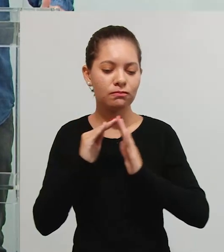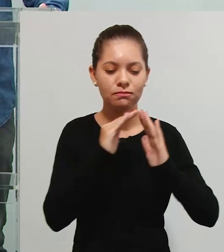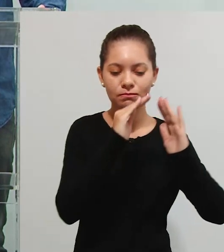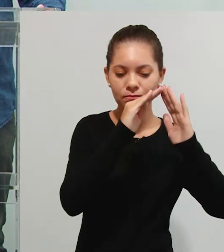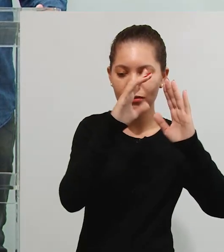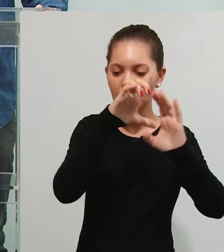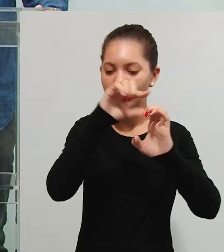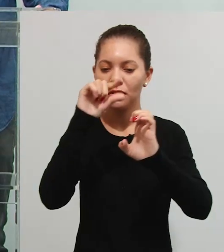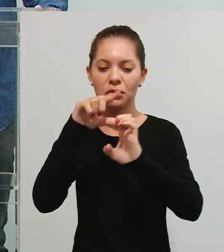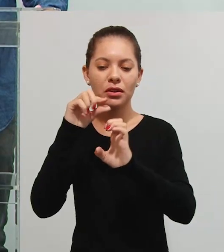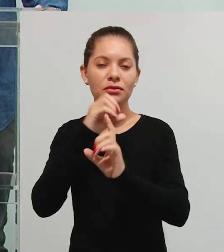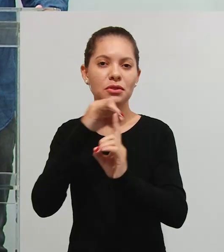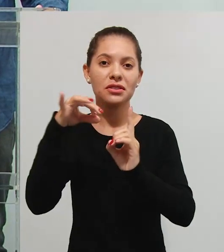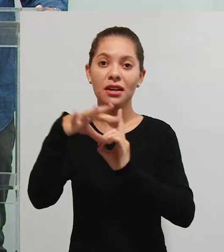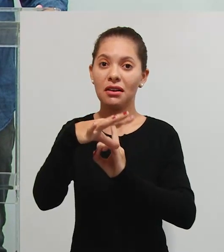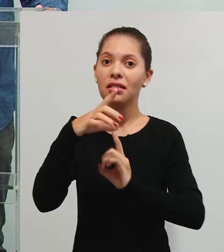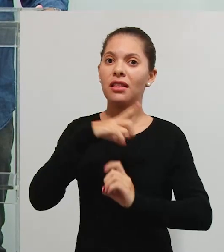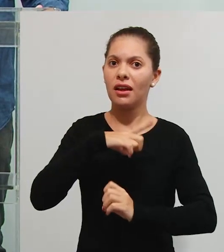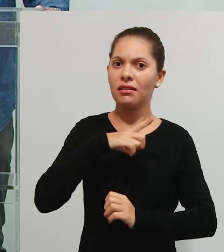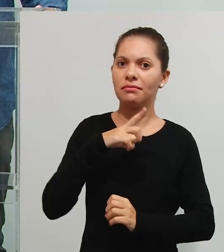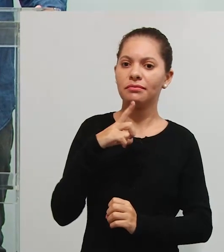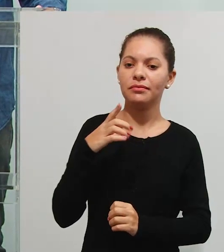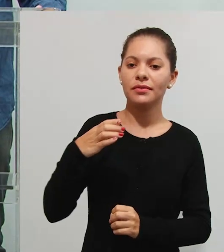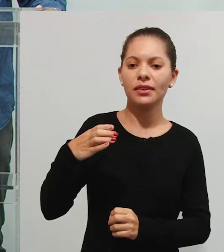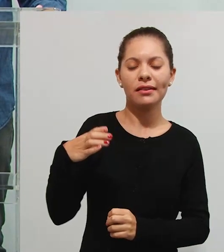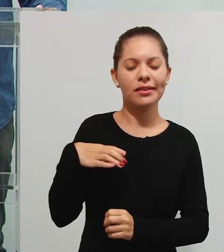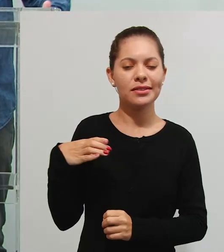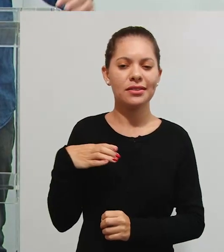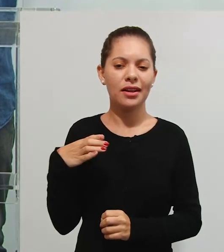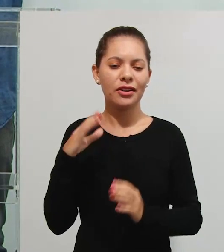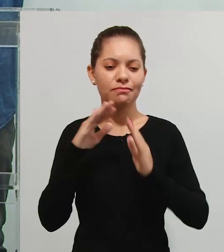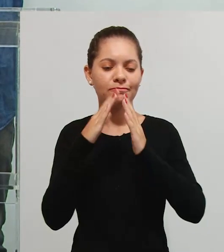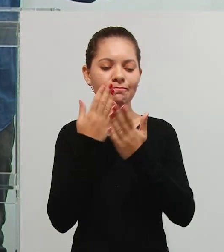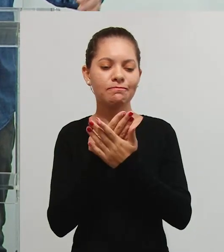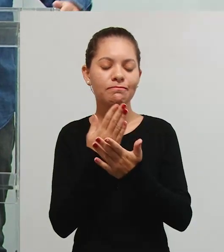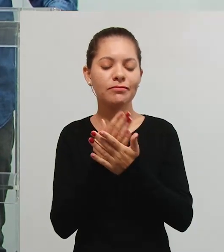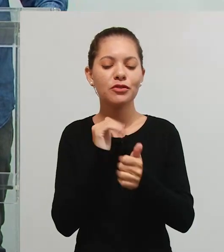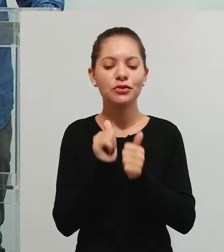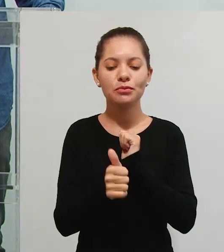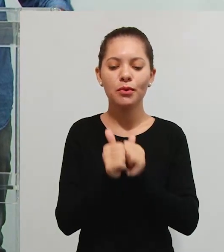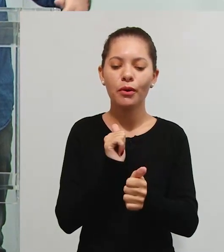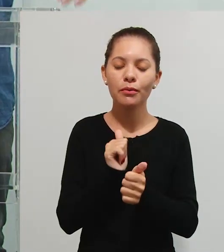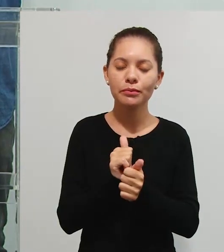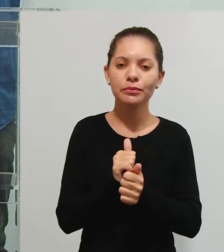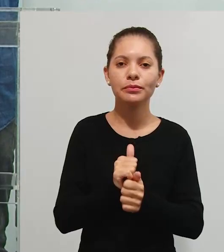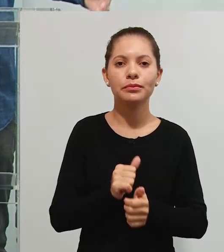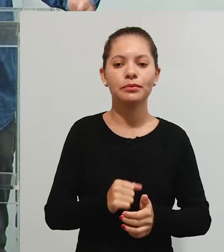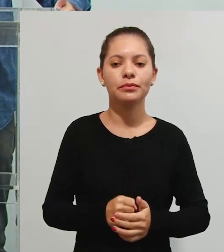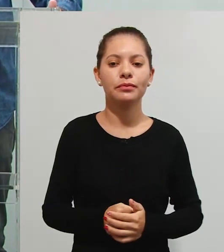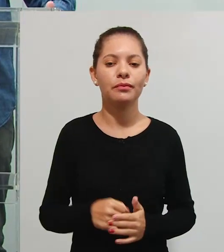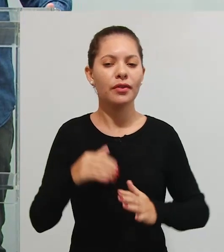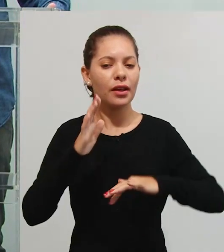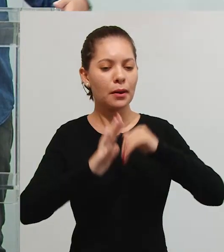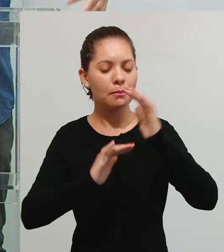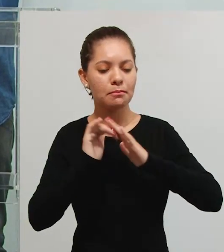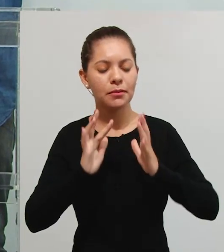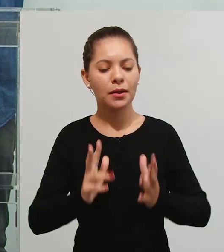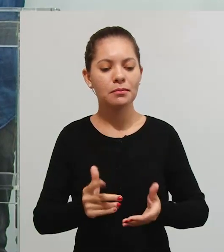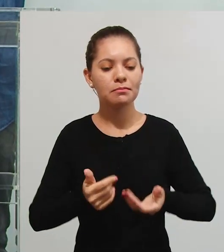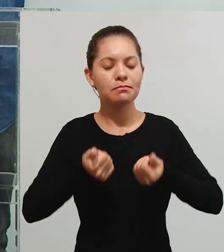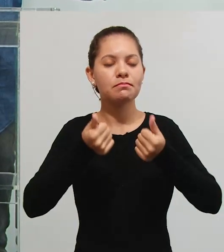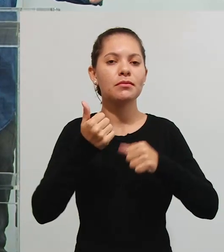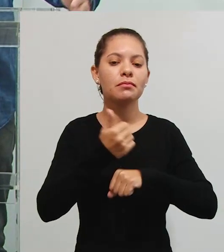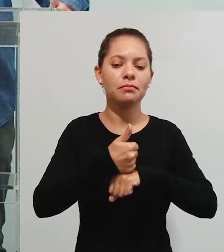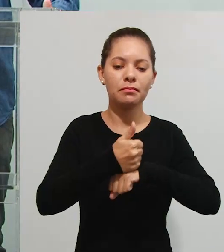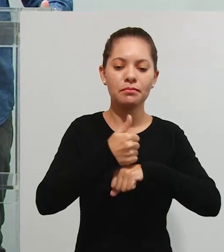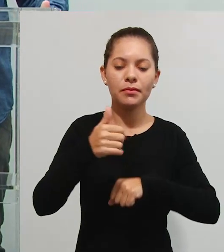quantos empreendedorismos sociais nós temos lá, né? Em escolinhas de futebol, de boxe, de esporte, né?